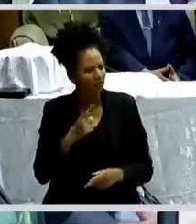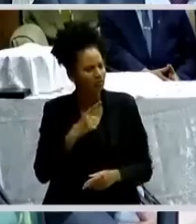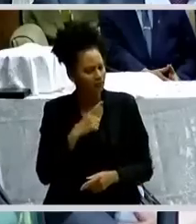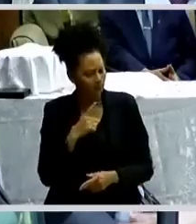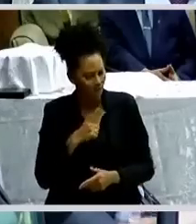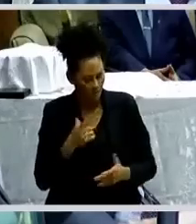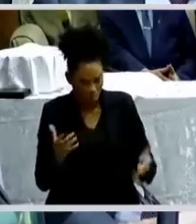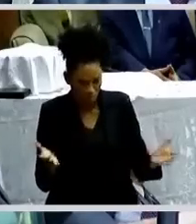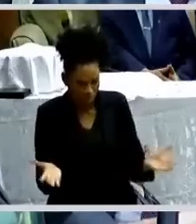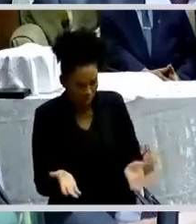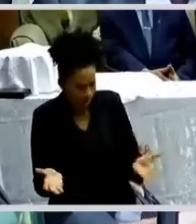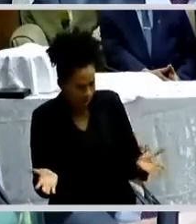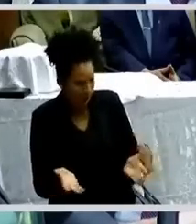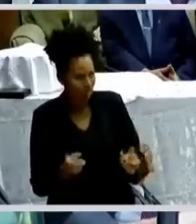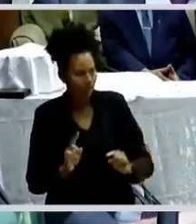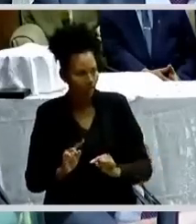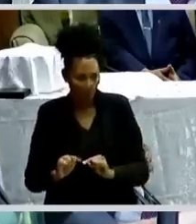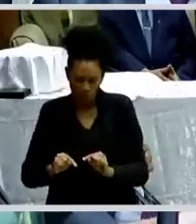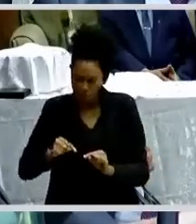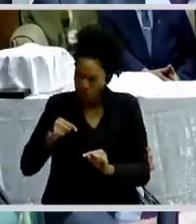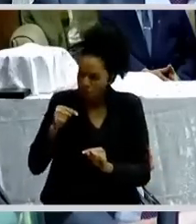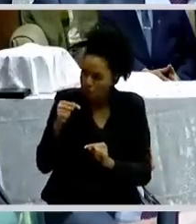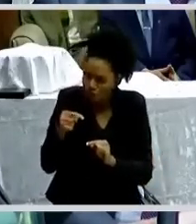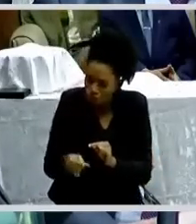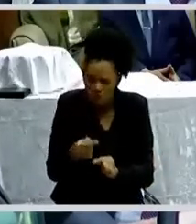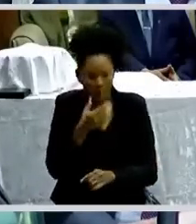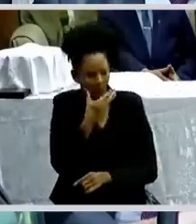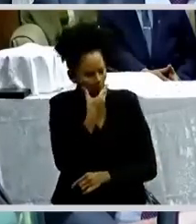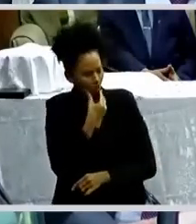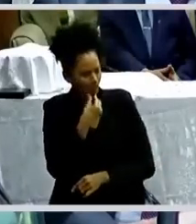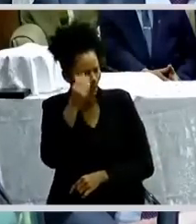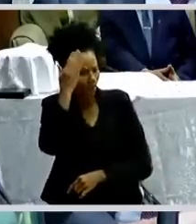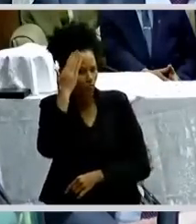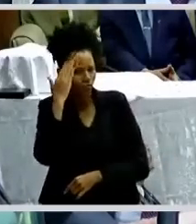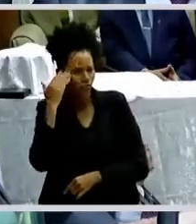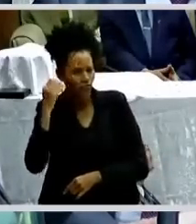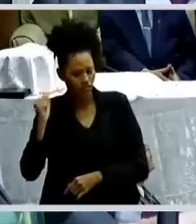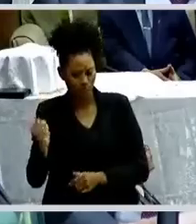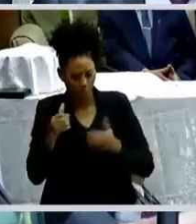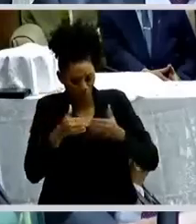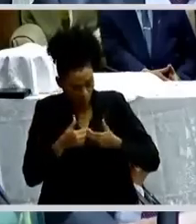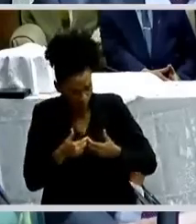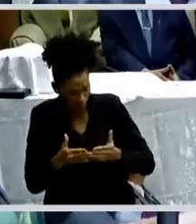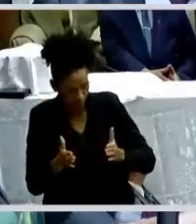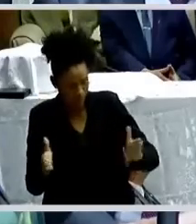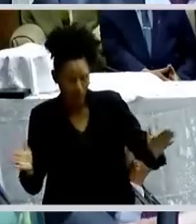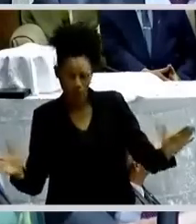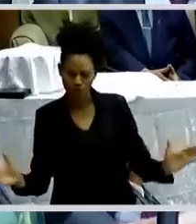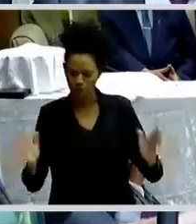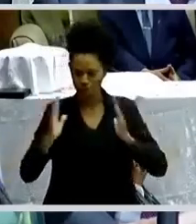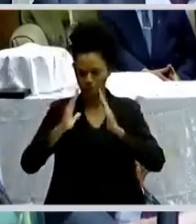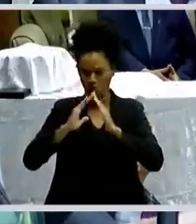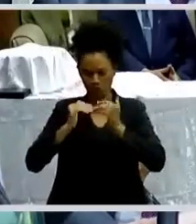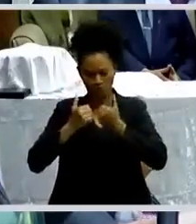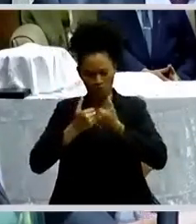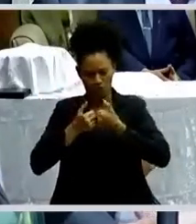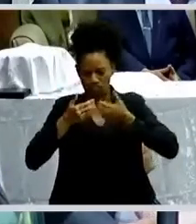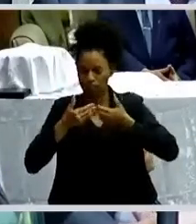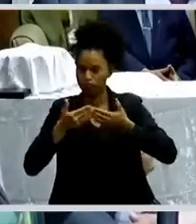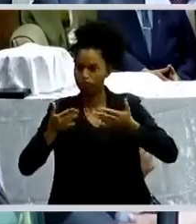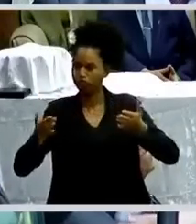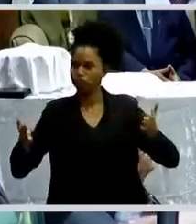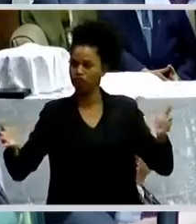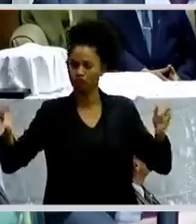agora, depois que Salomão inaugura o santuário, e que Deus diz que os seus olhos